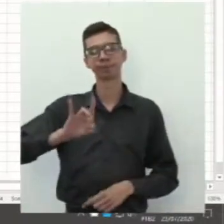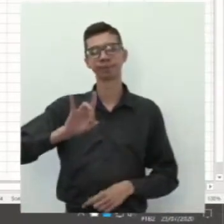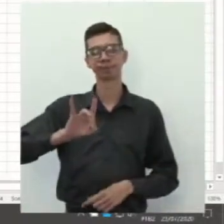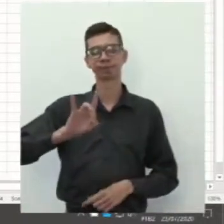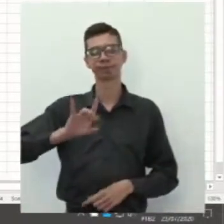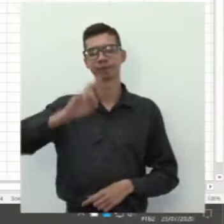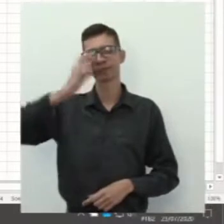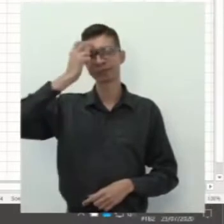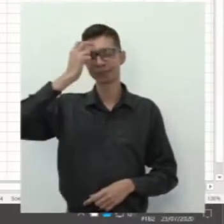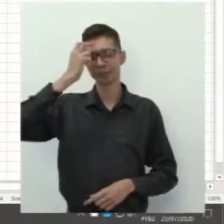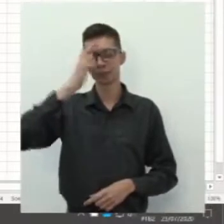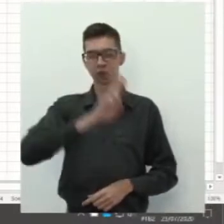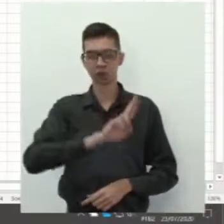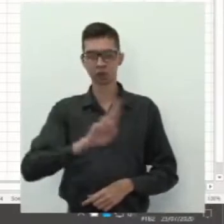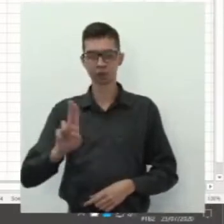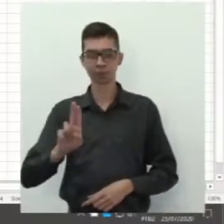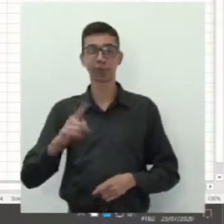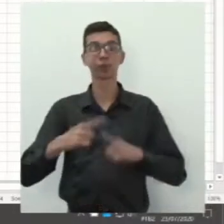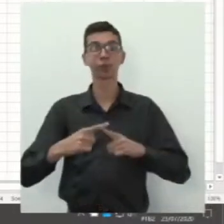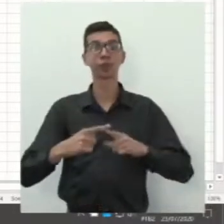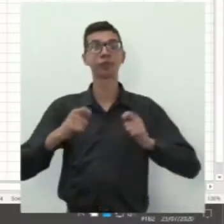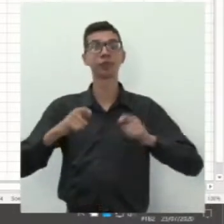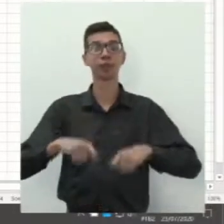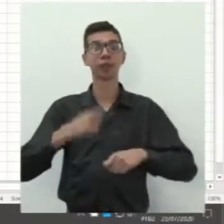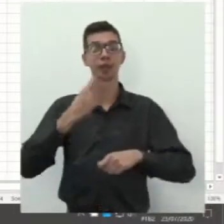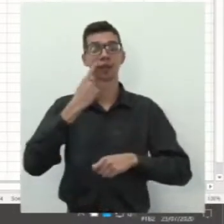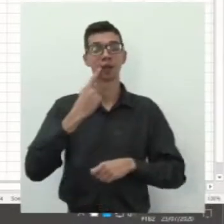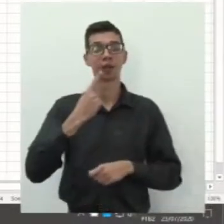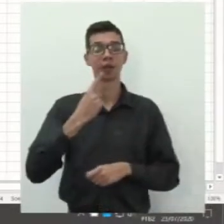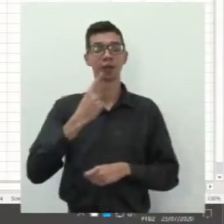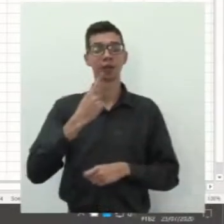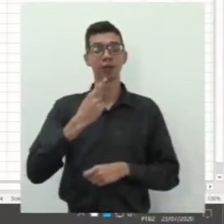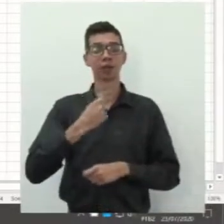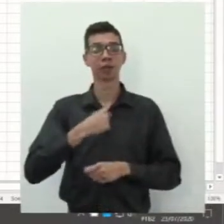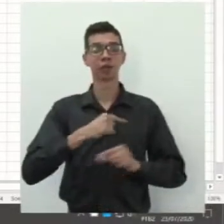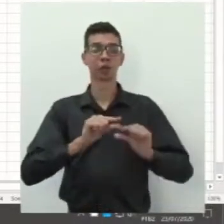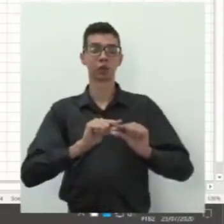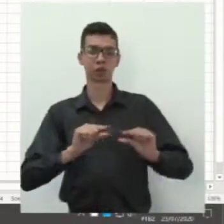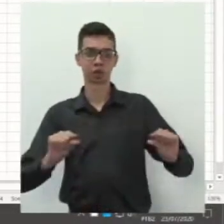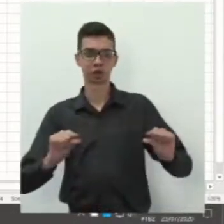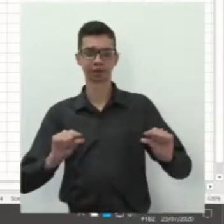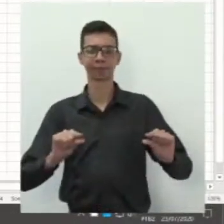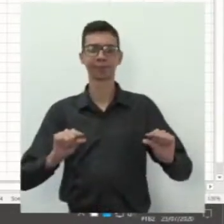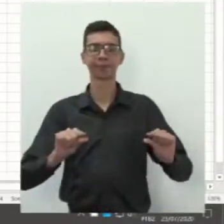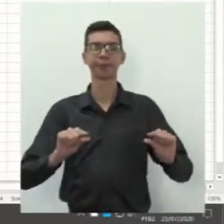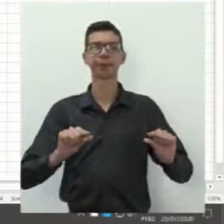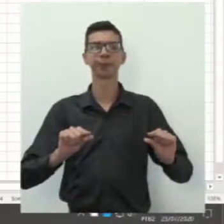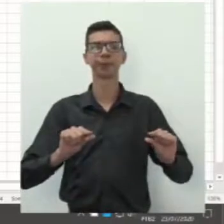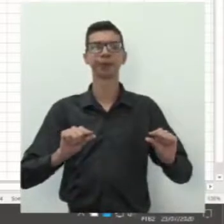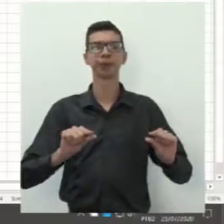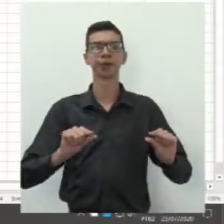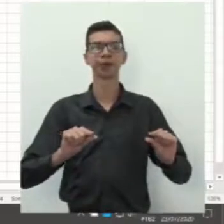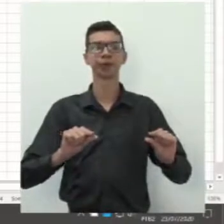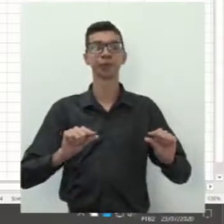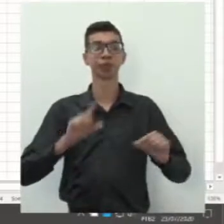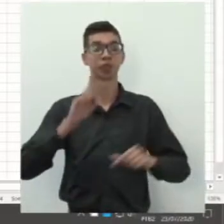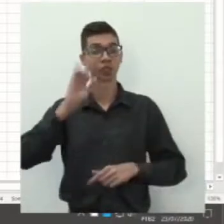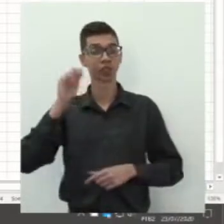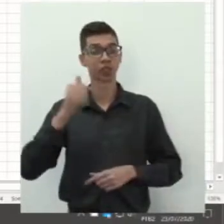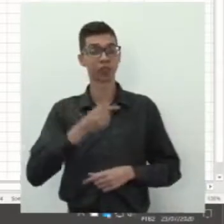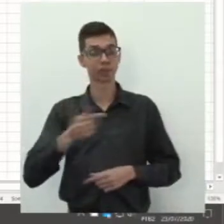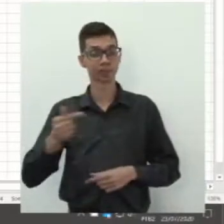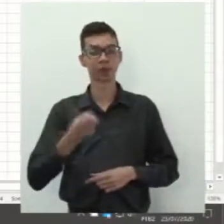por exemplo, colocar para ele preencher a série, ou posso colocar para ele, por exemplo, preencher por dias da semana,